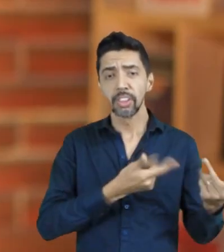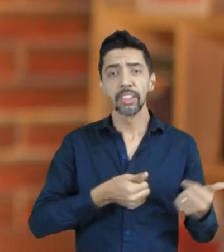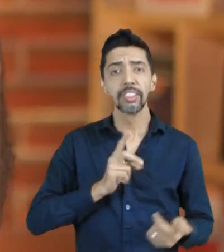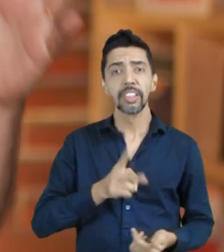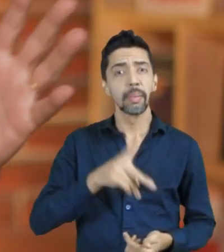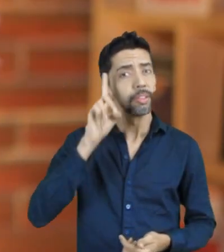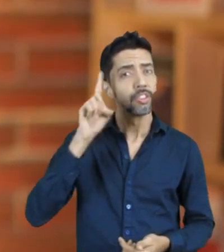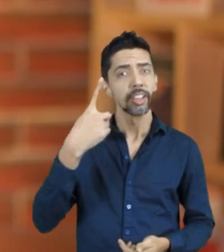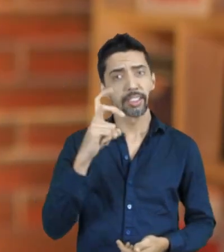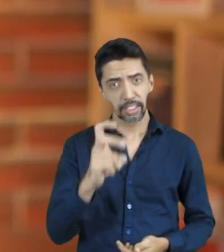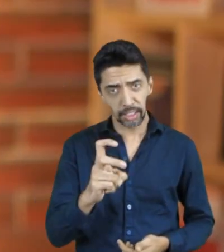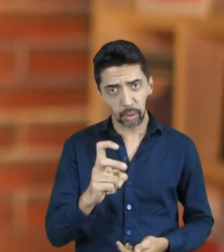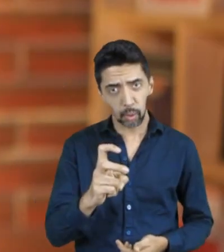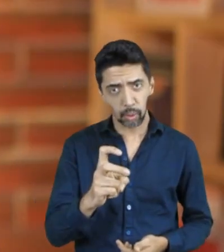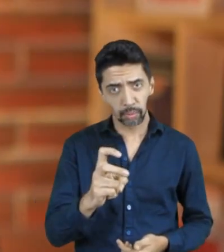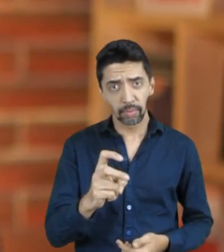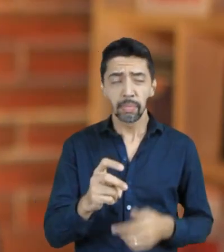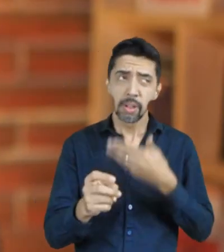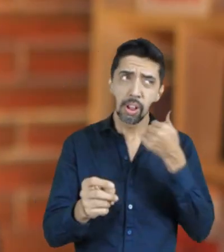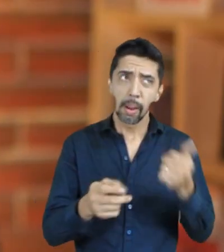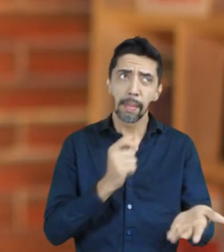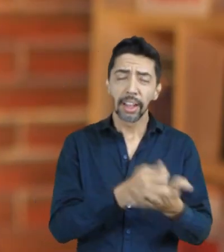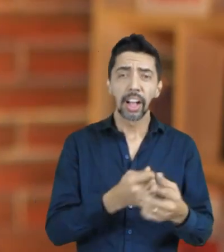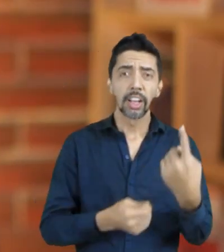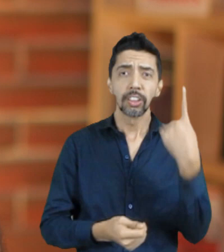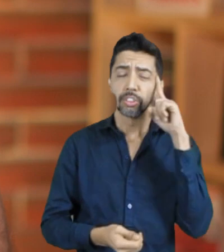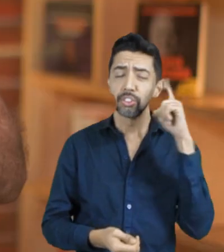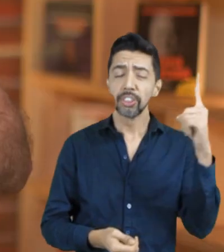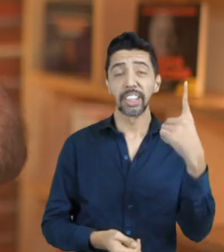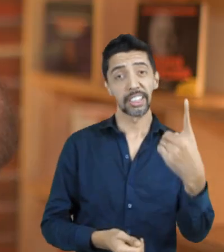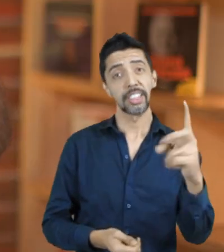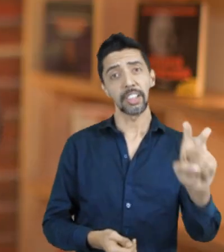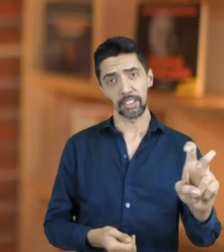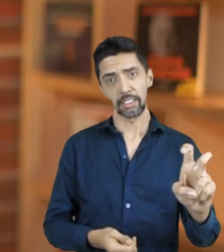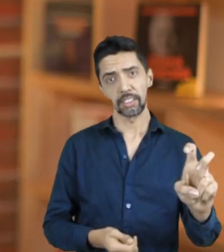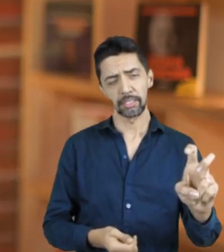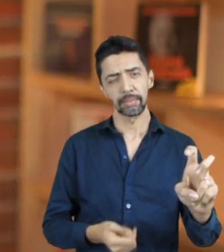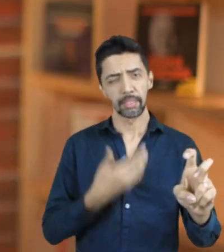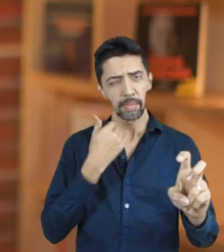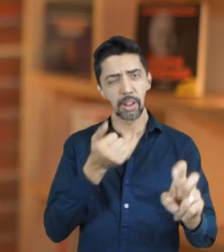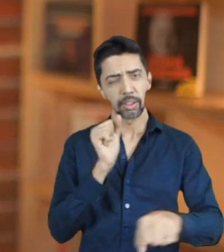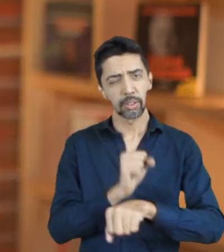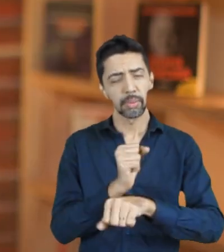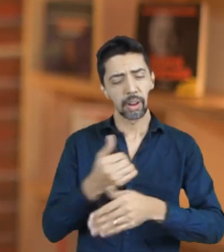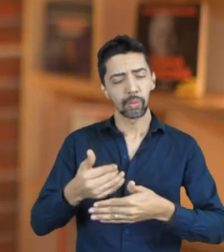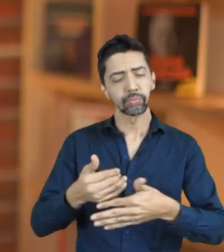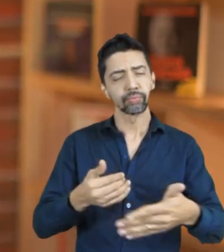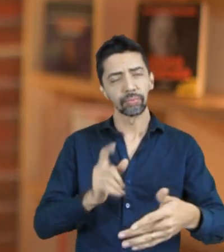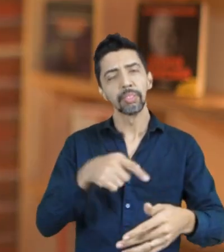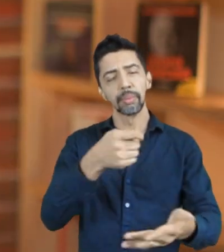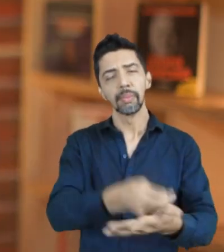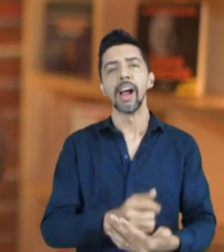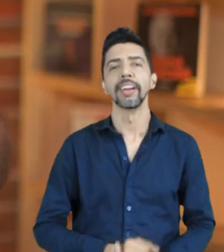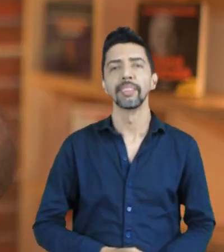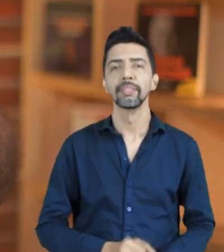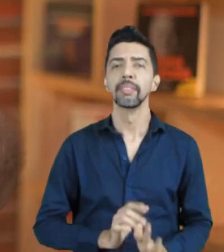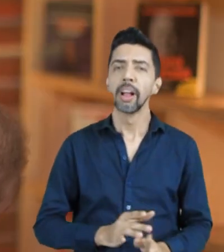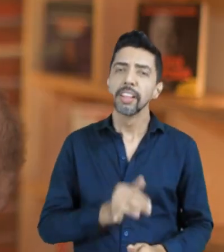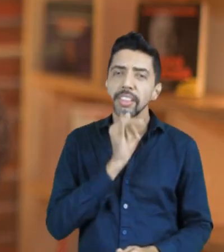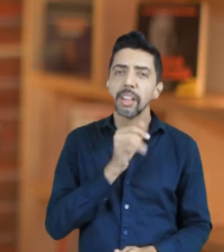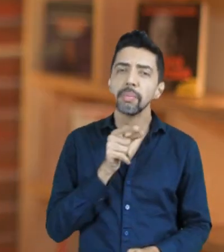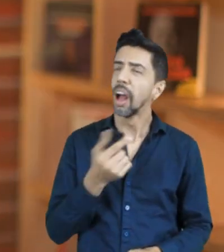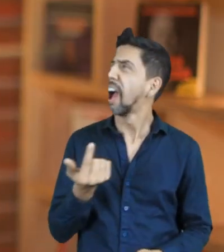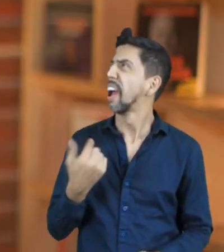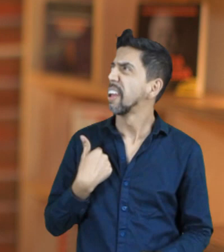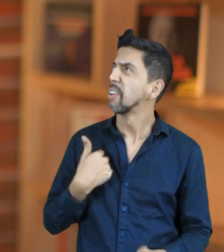5 então dia 15 é o vencimento desse cartão agora Reinaldo eu sou autônomo eu recebo dinheiro todos os dias